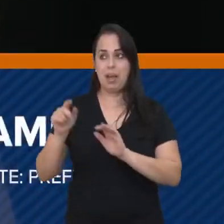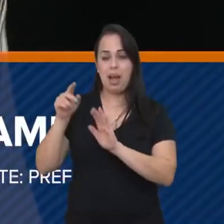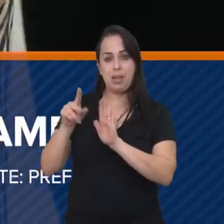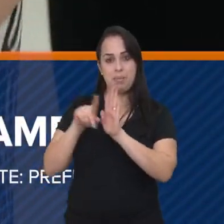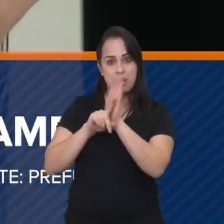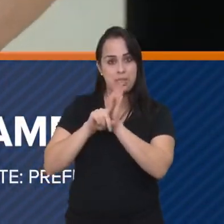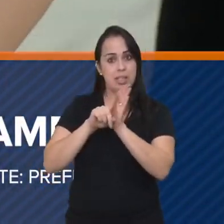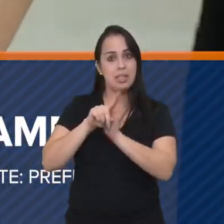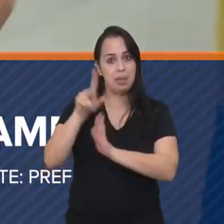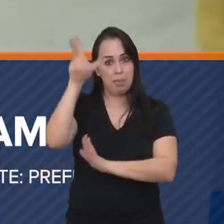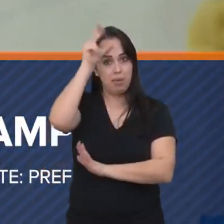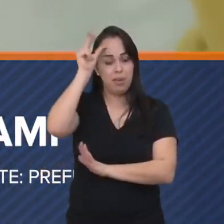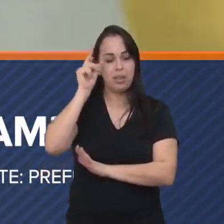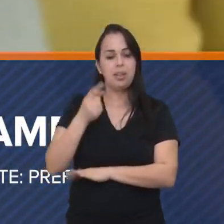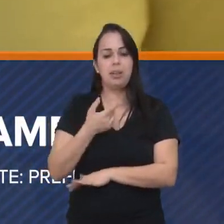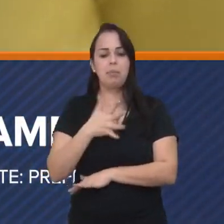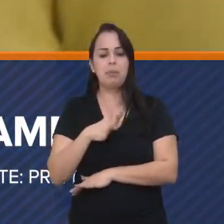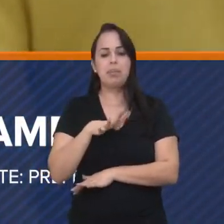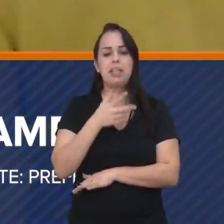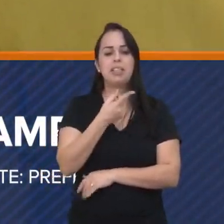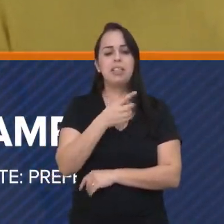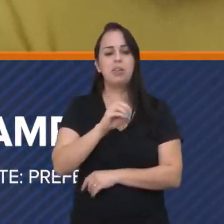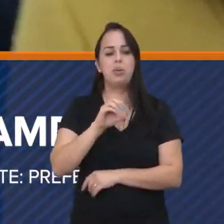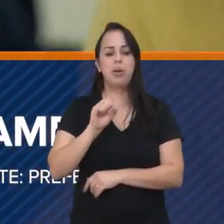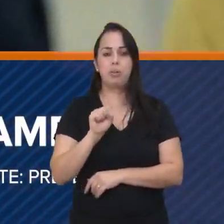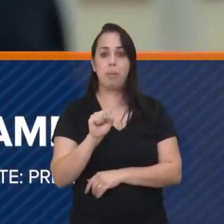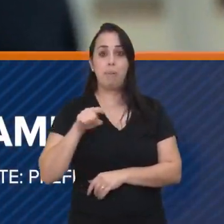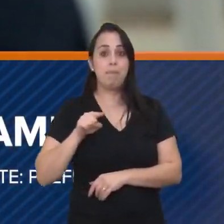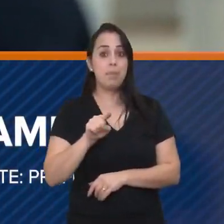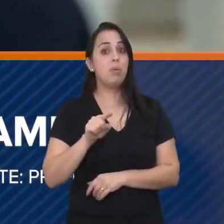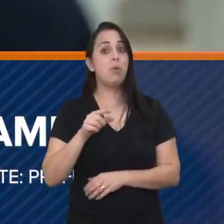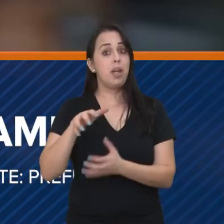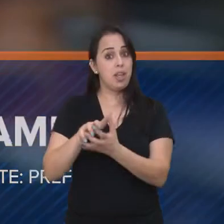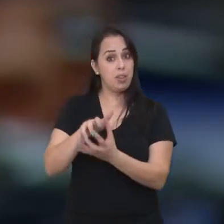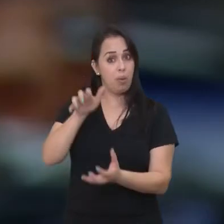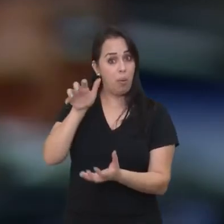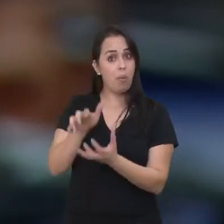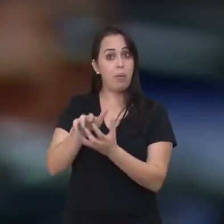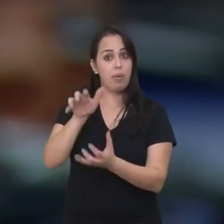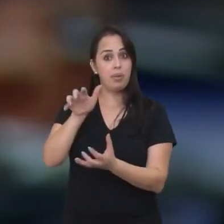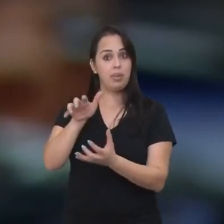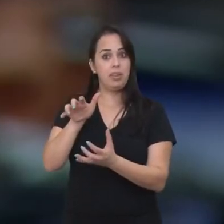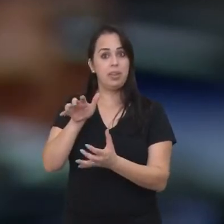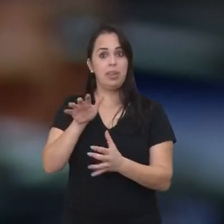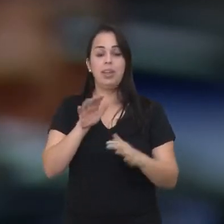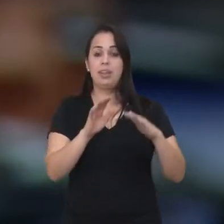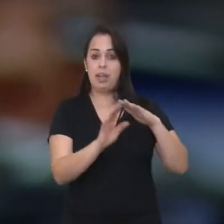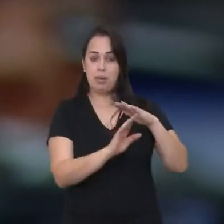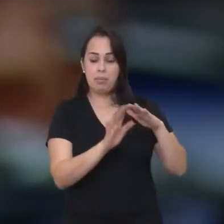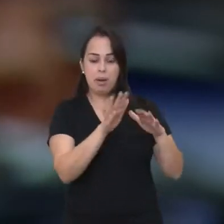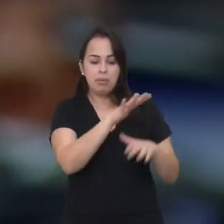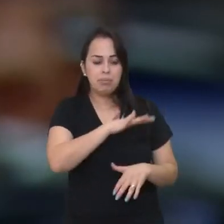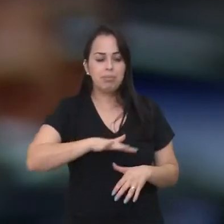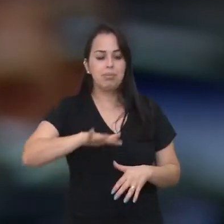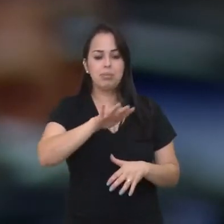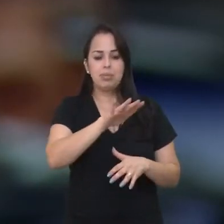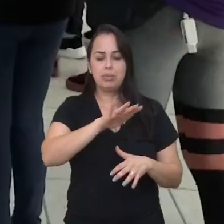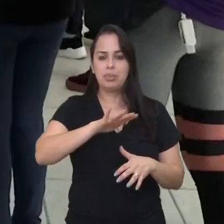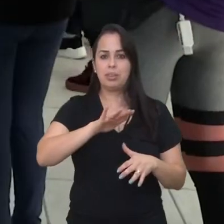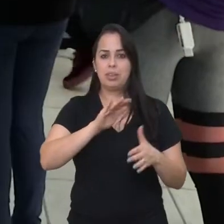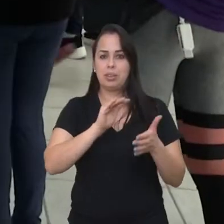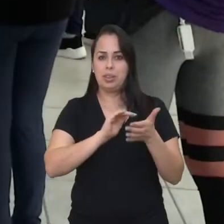Segundo dados da Prefeitura, São José dos Campos tem 108 mil idosos e o município conta com uma rede de atenção e